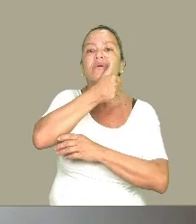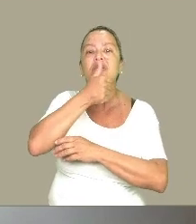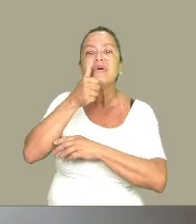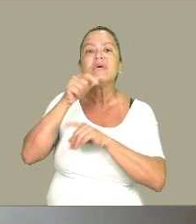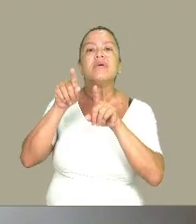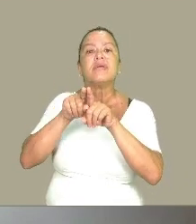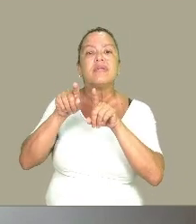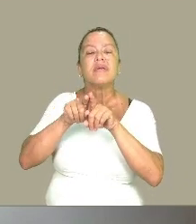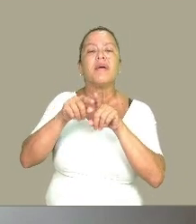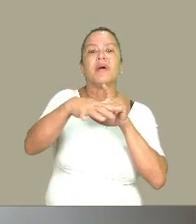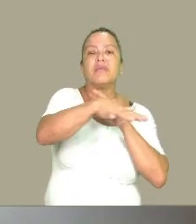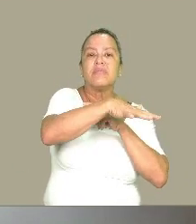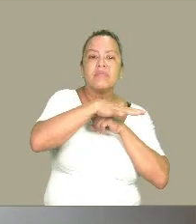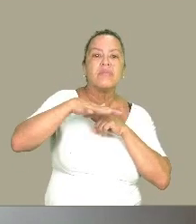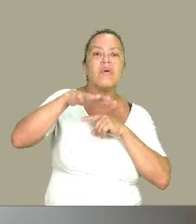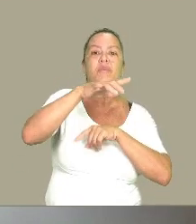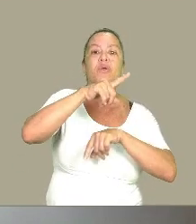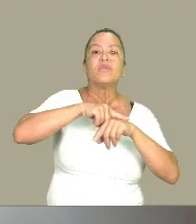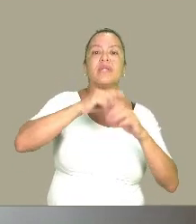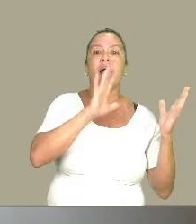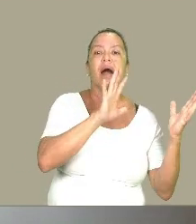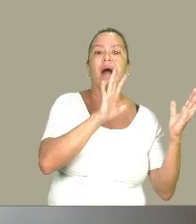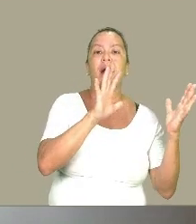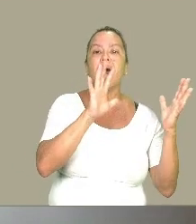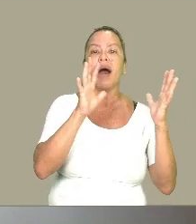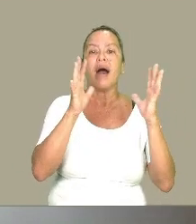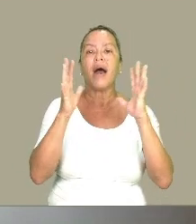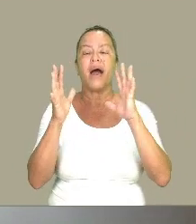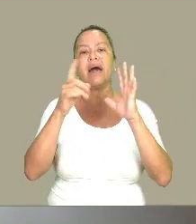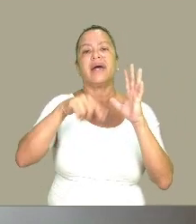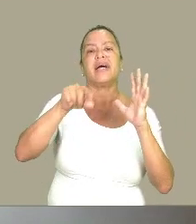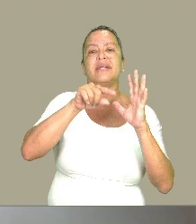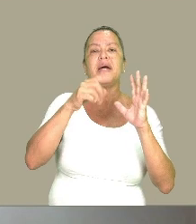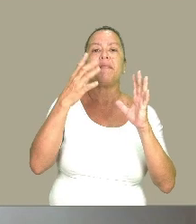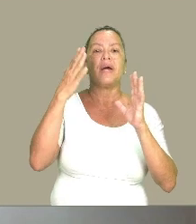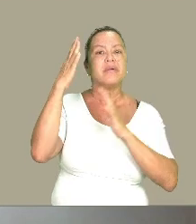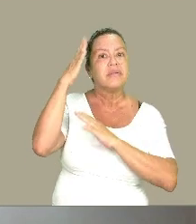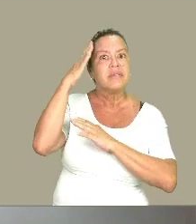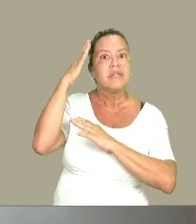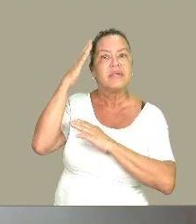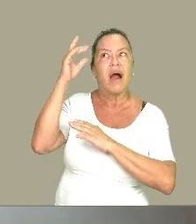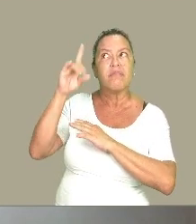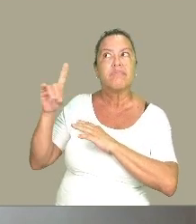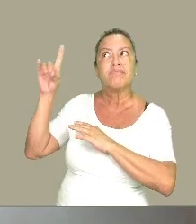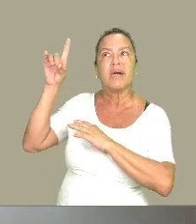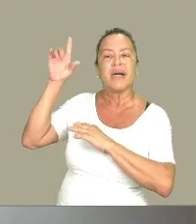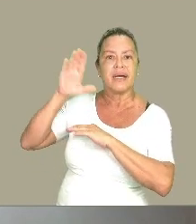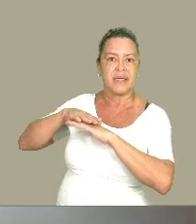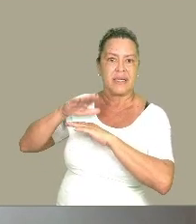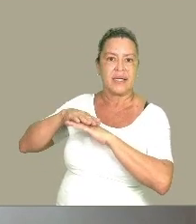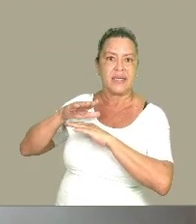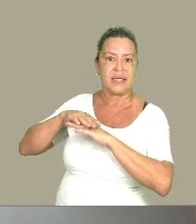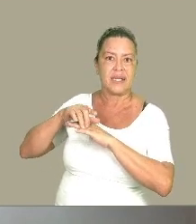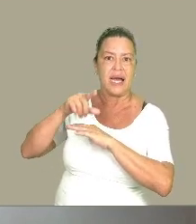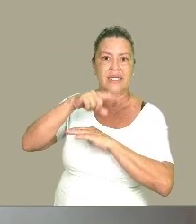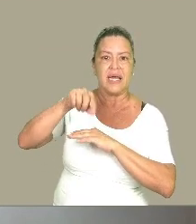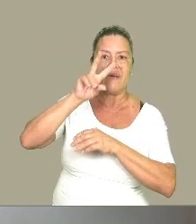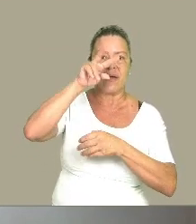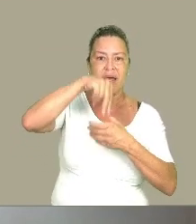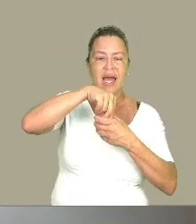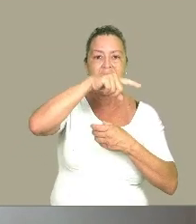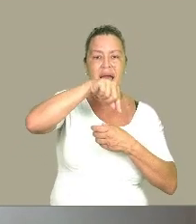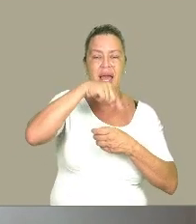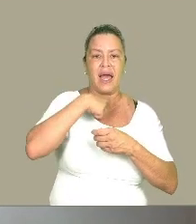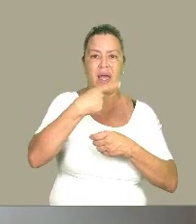no espaço e no tempo, e atendendo à sabedoria divina, que jamais nos situa